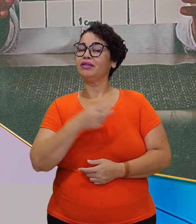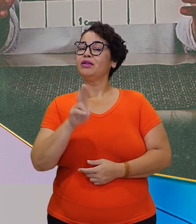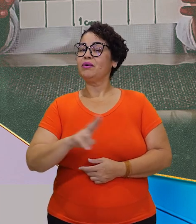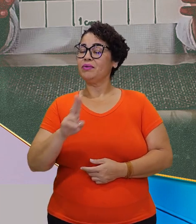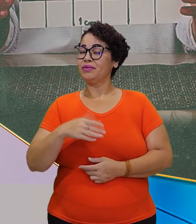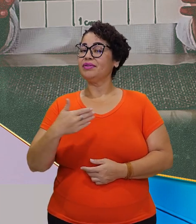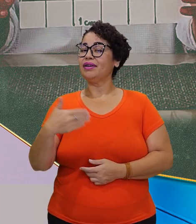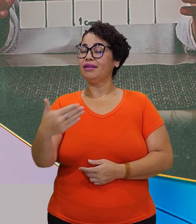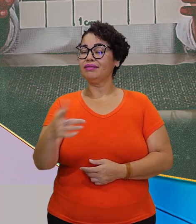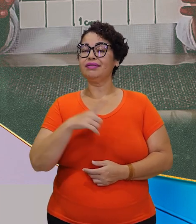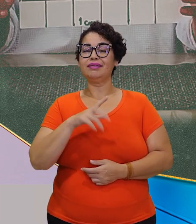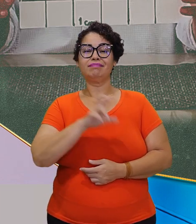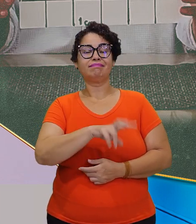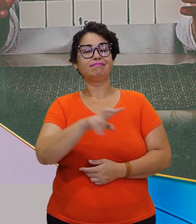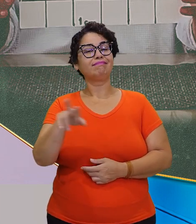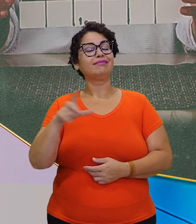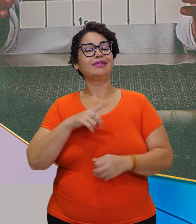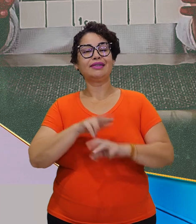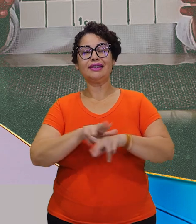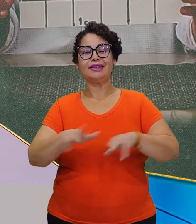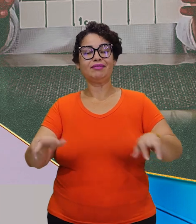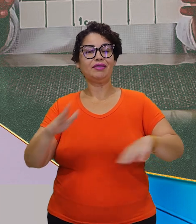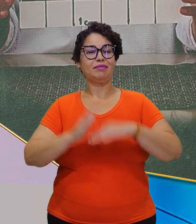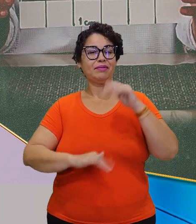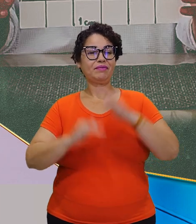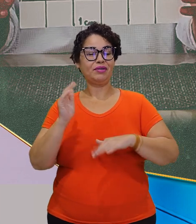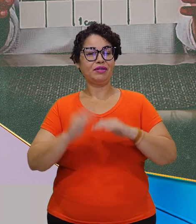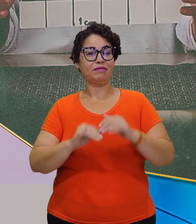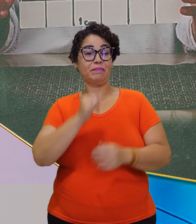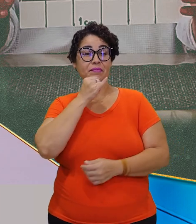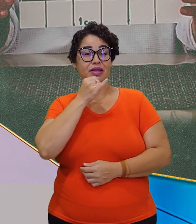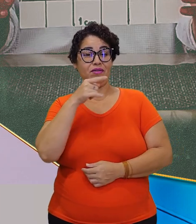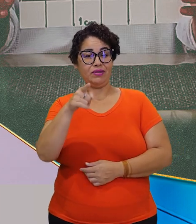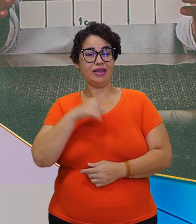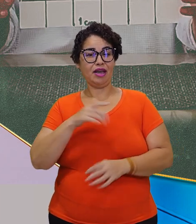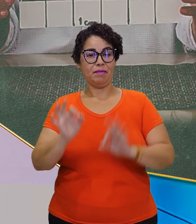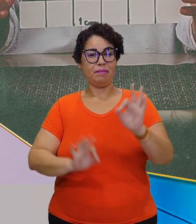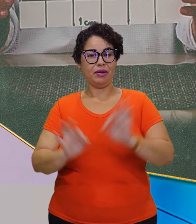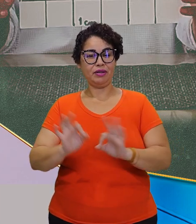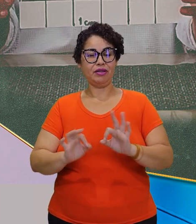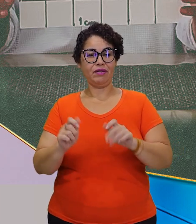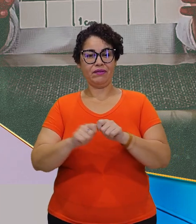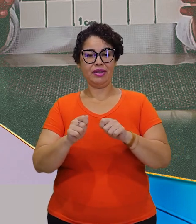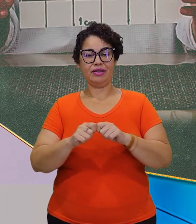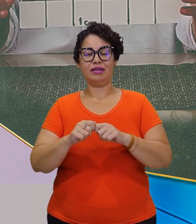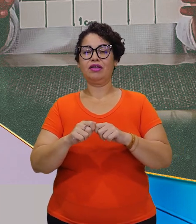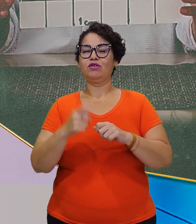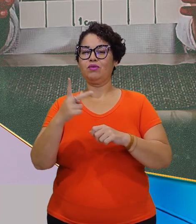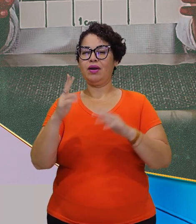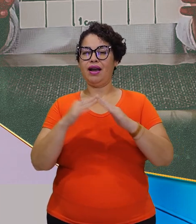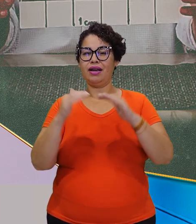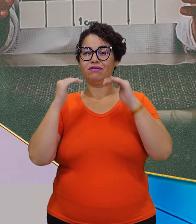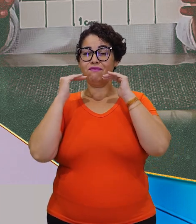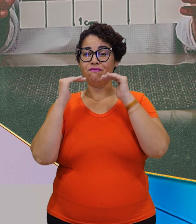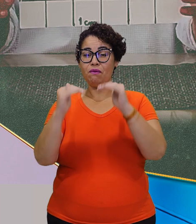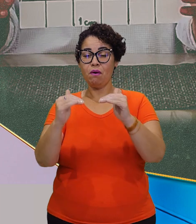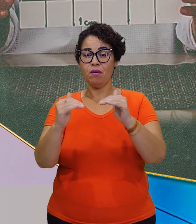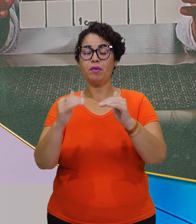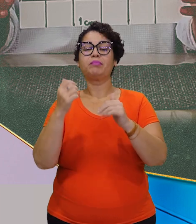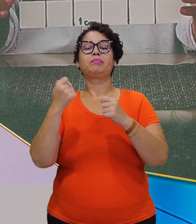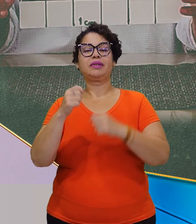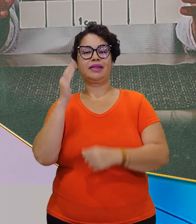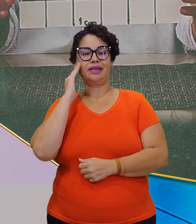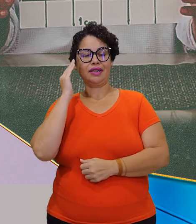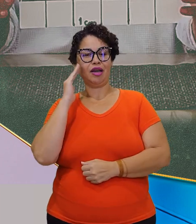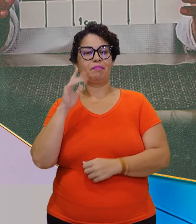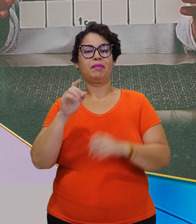vida cotidiana e em diversas profissões. Por exemplo, se você está planejando reformar o cômodo da sua casa, precisa